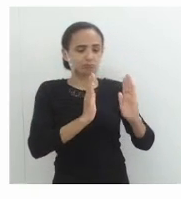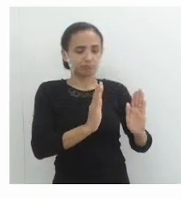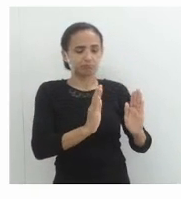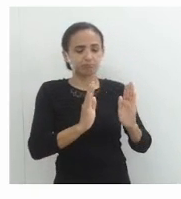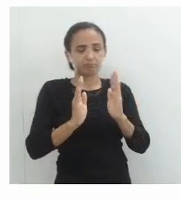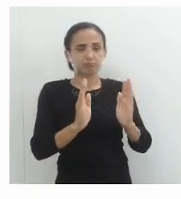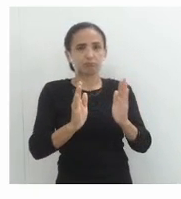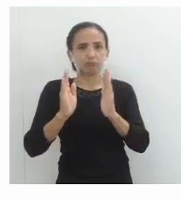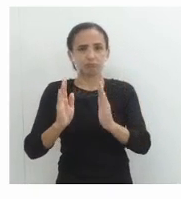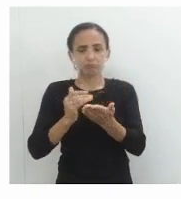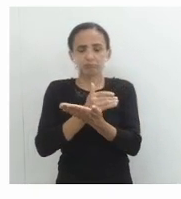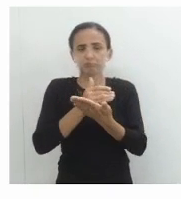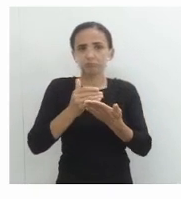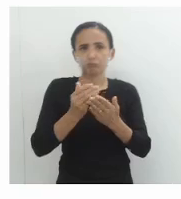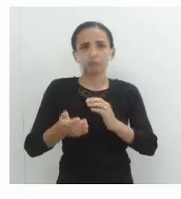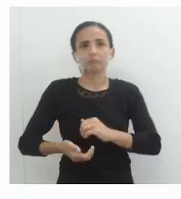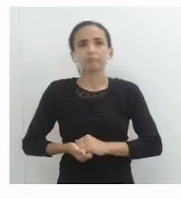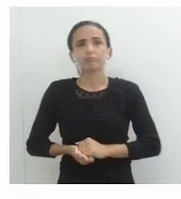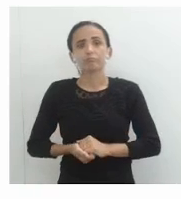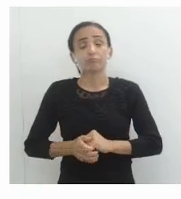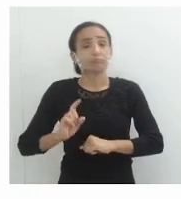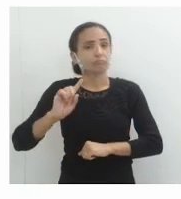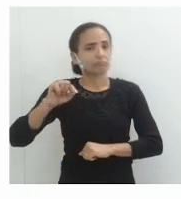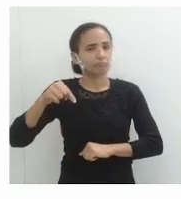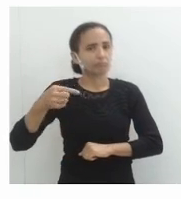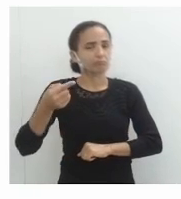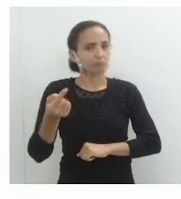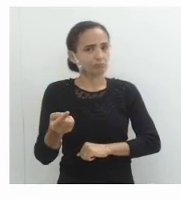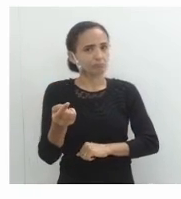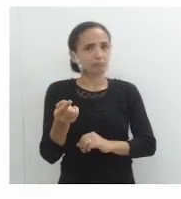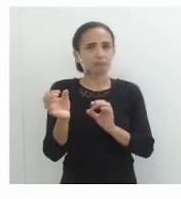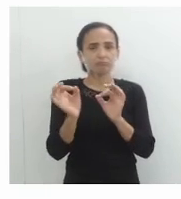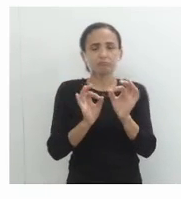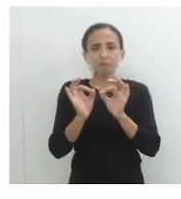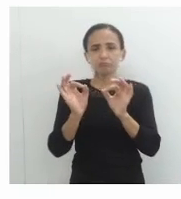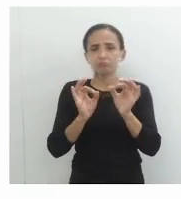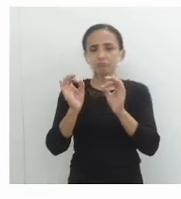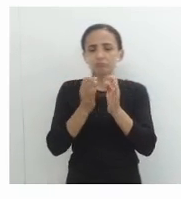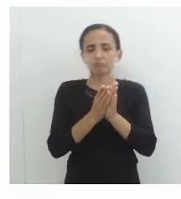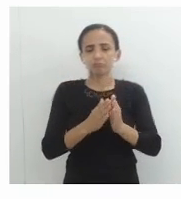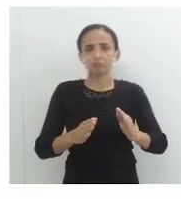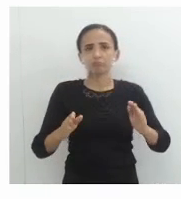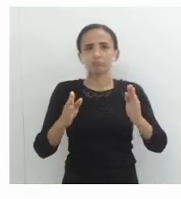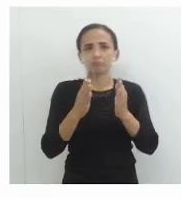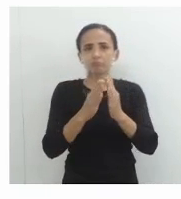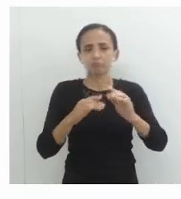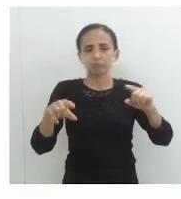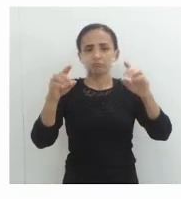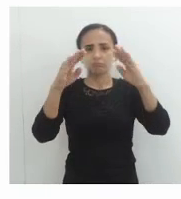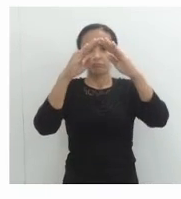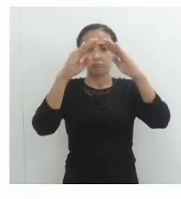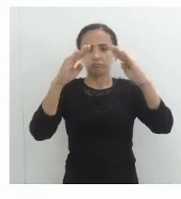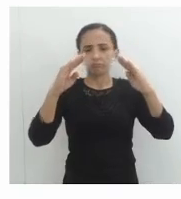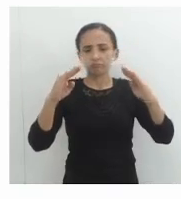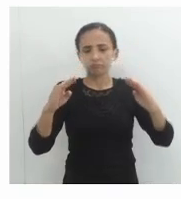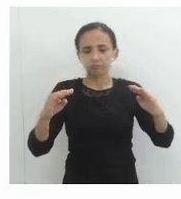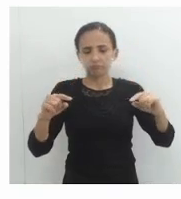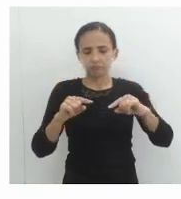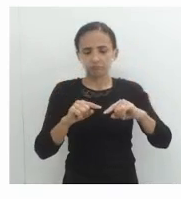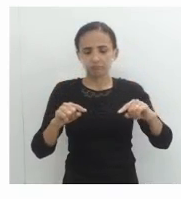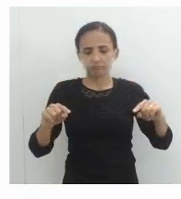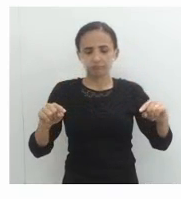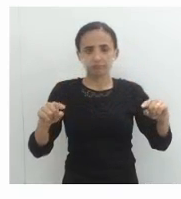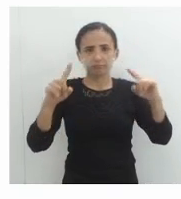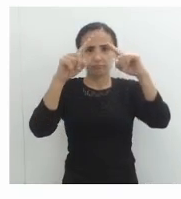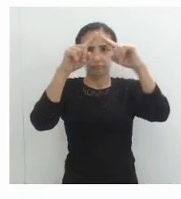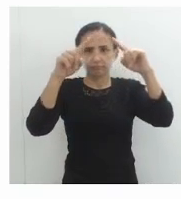princípio. Mais tarde, foram criadas as pirâmides egípcias, né, que todo mundo já